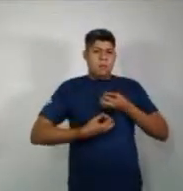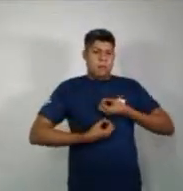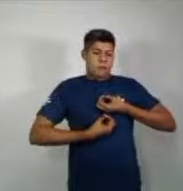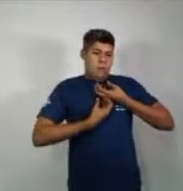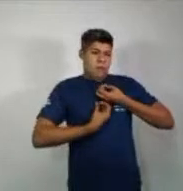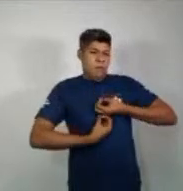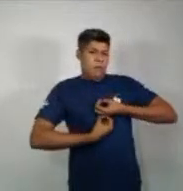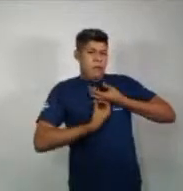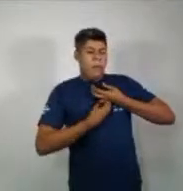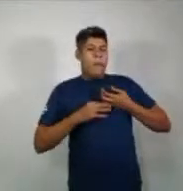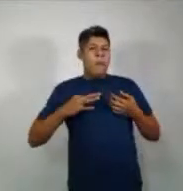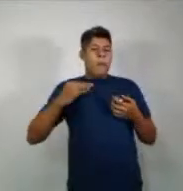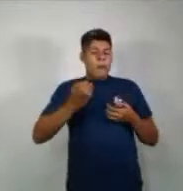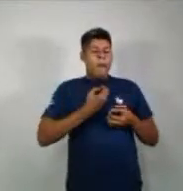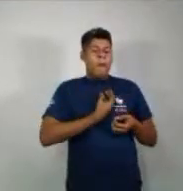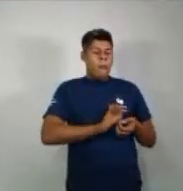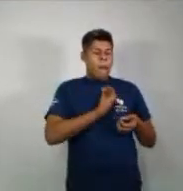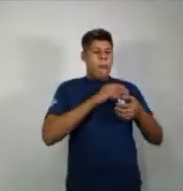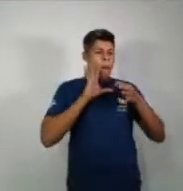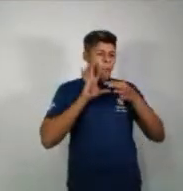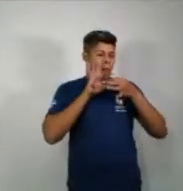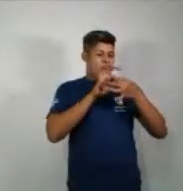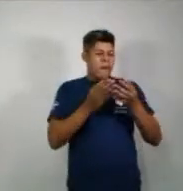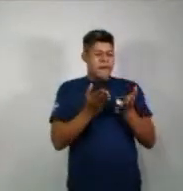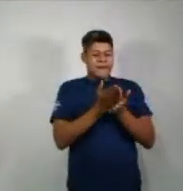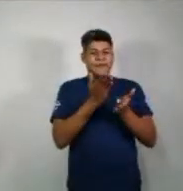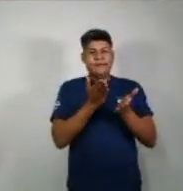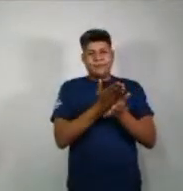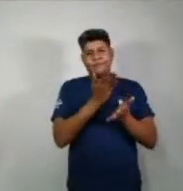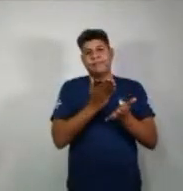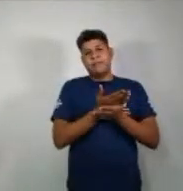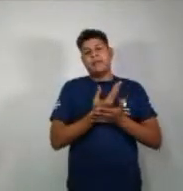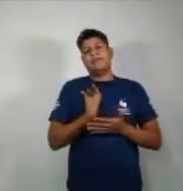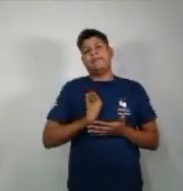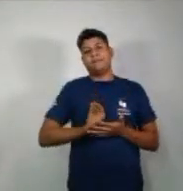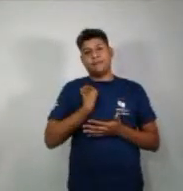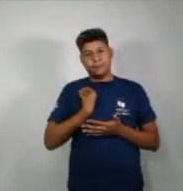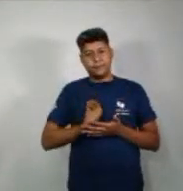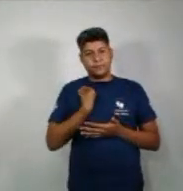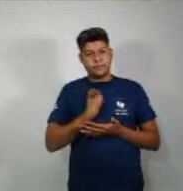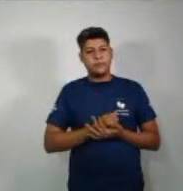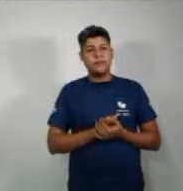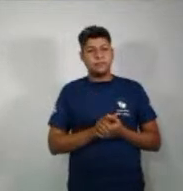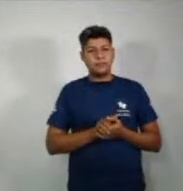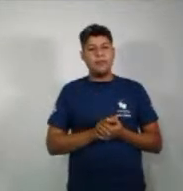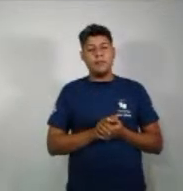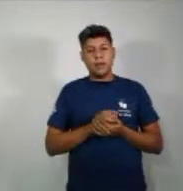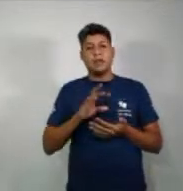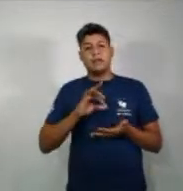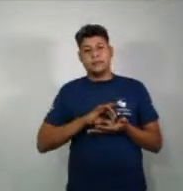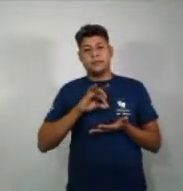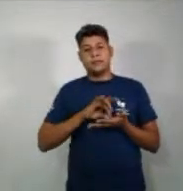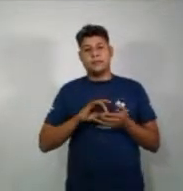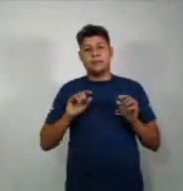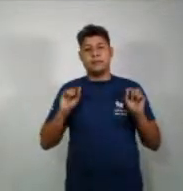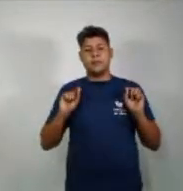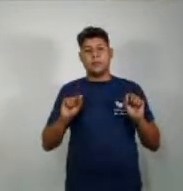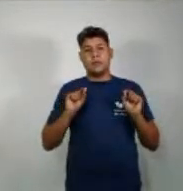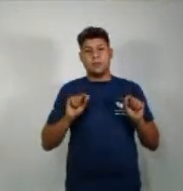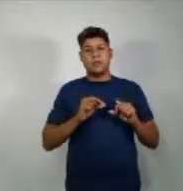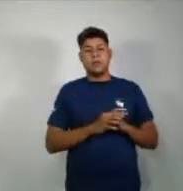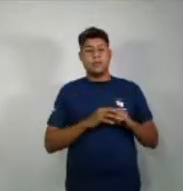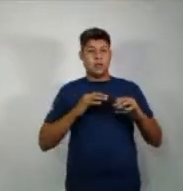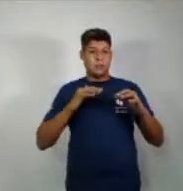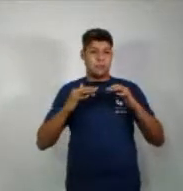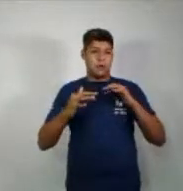mundo mandava os livros para Budapeste. E de fato, esse